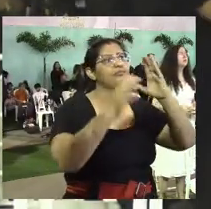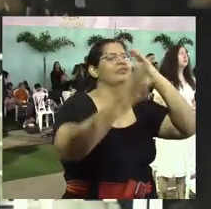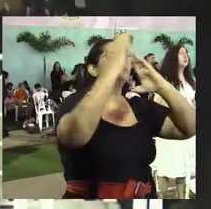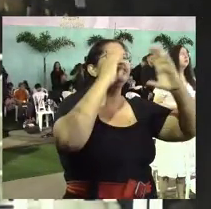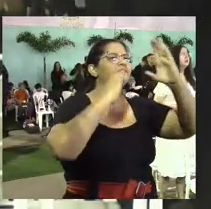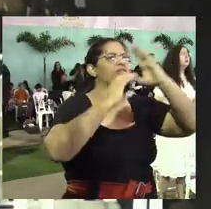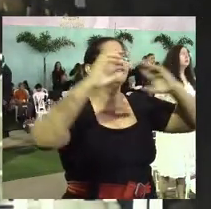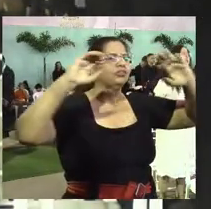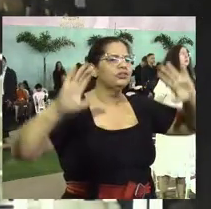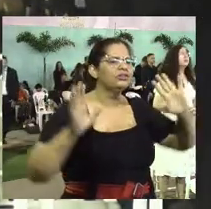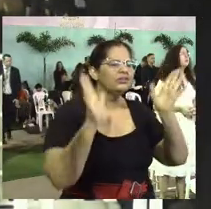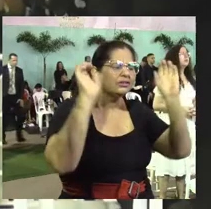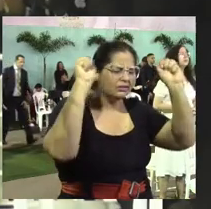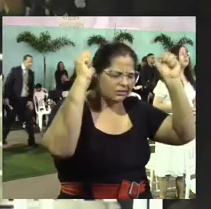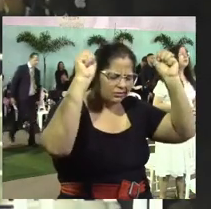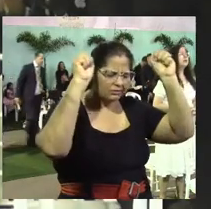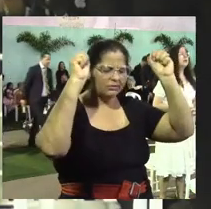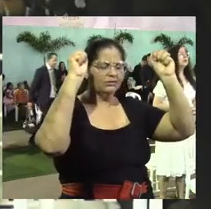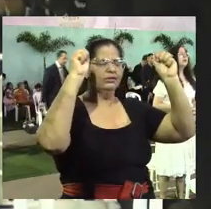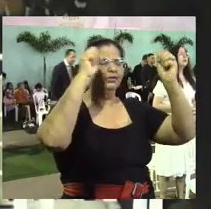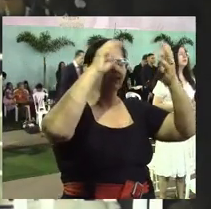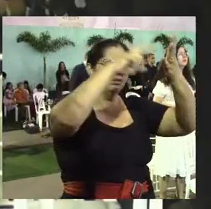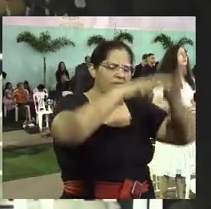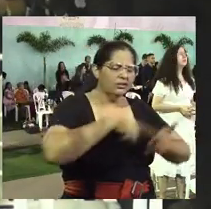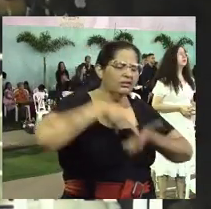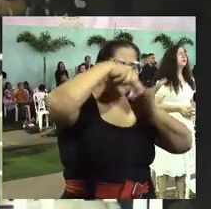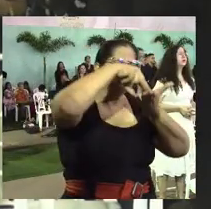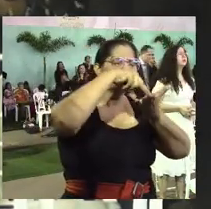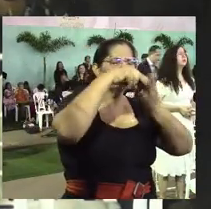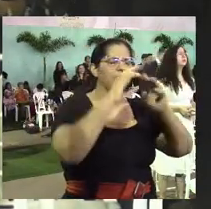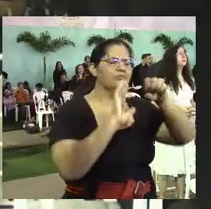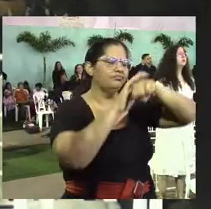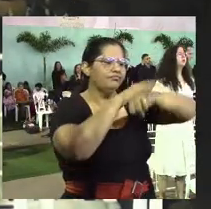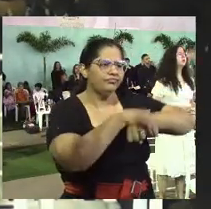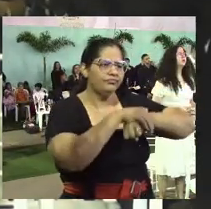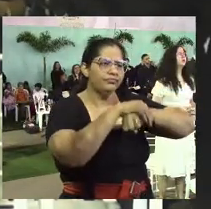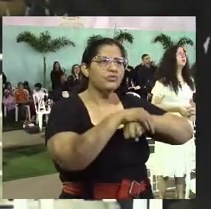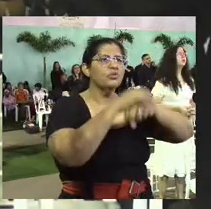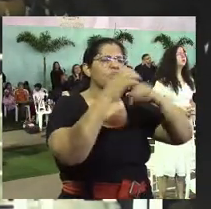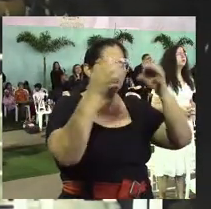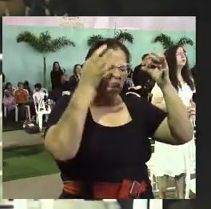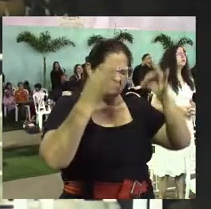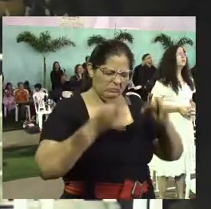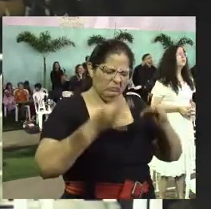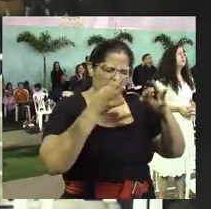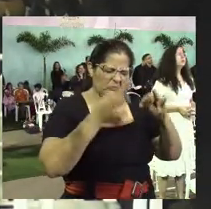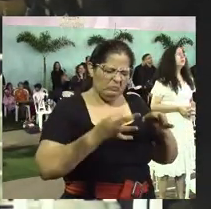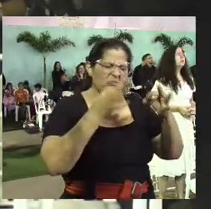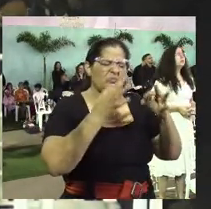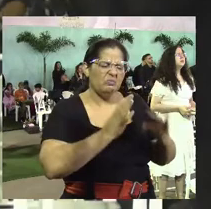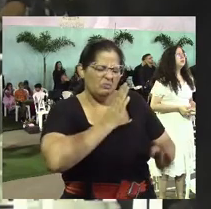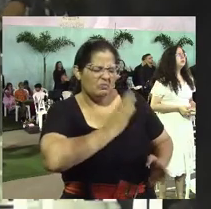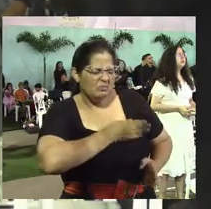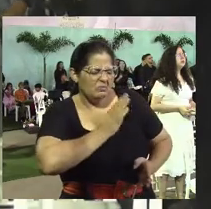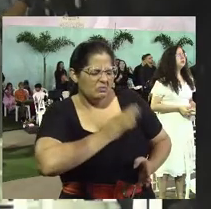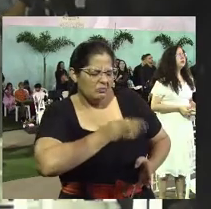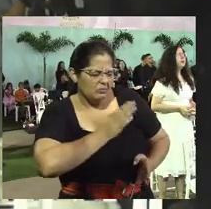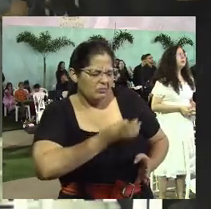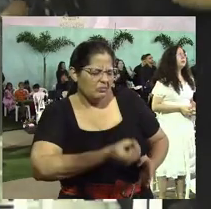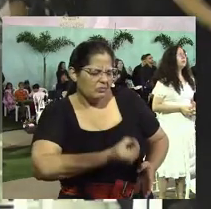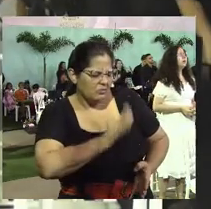adorar para pedir Bendi e te exaltar em mais uma noite senhor que com certeza ficar ficará marcada